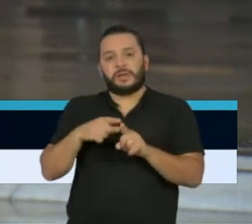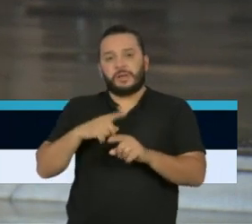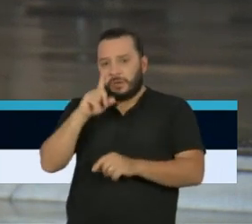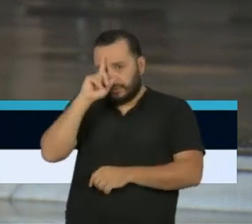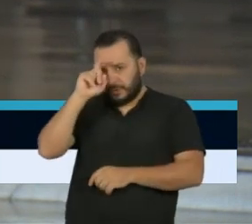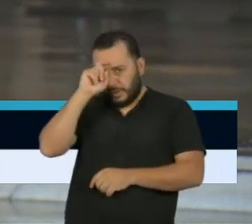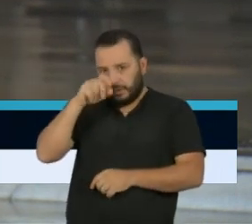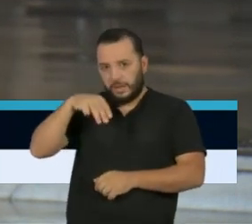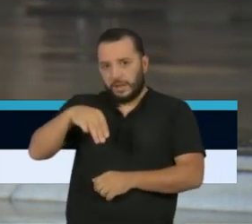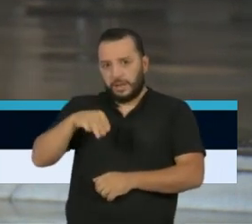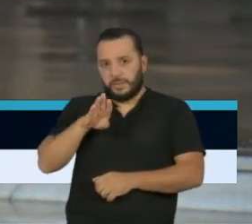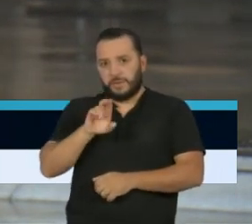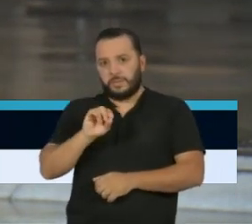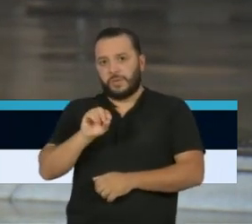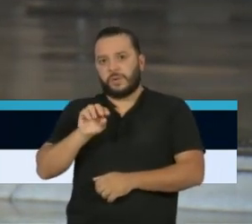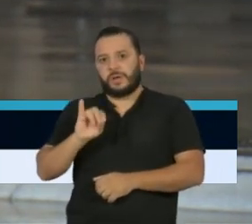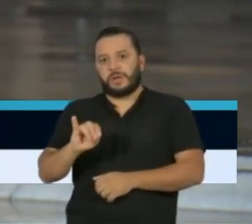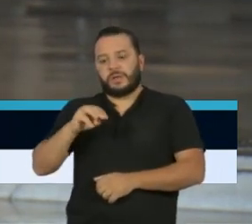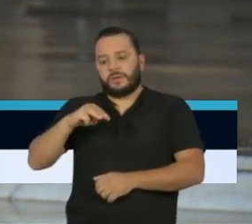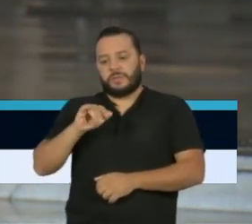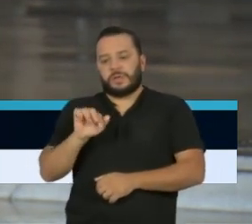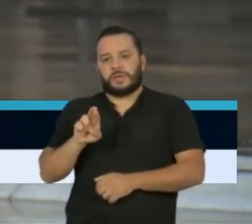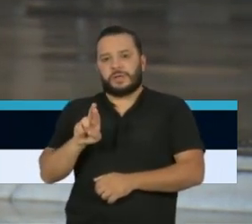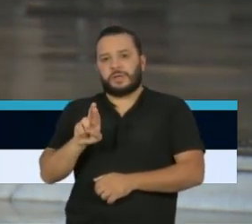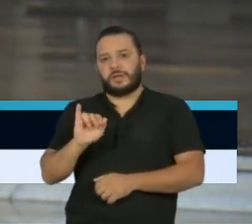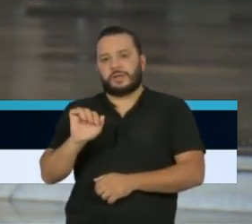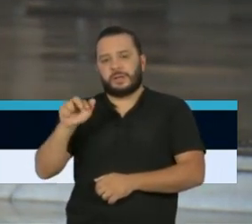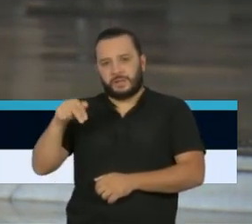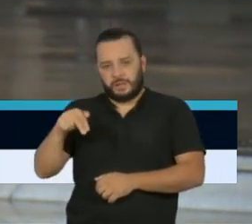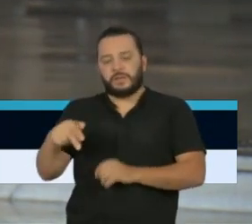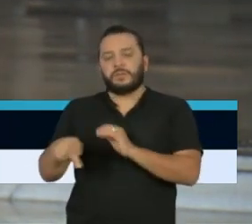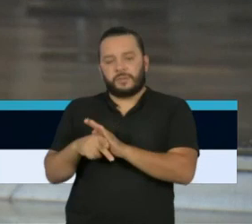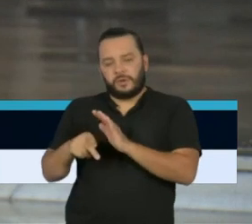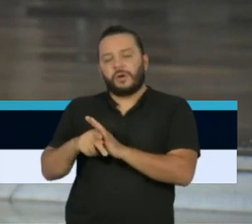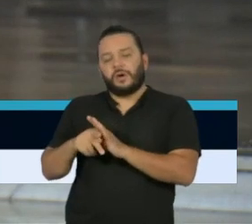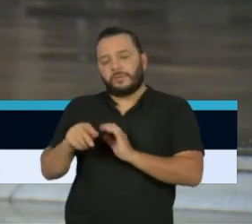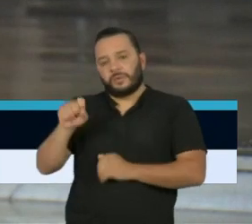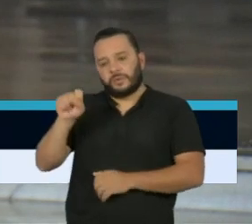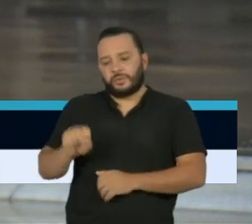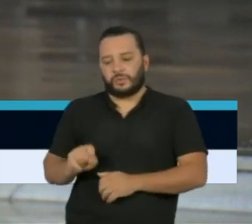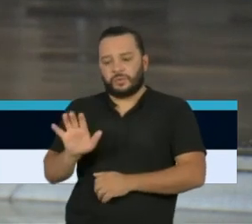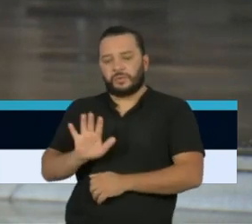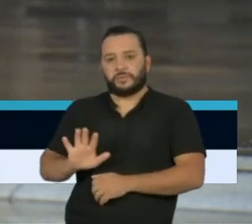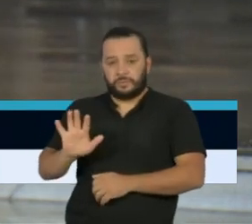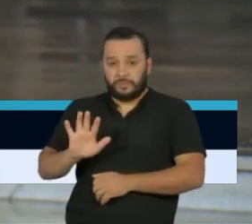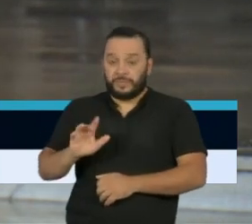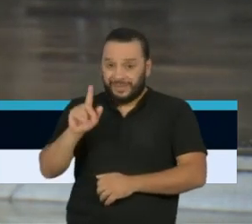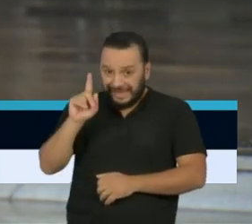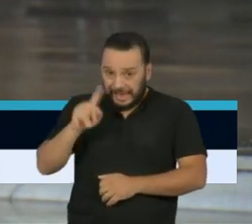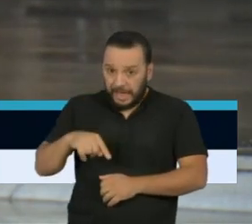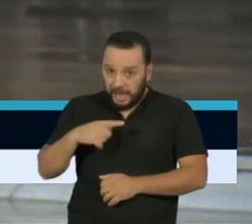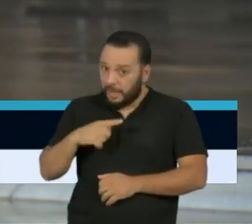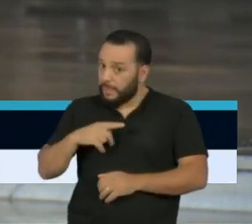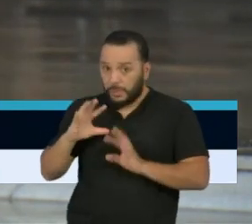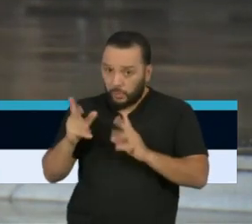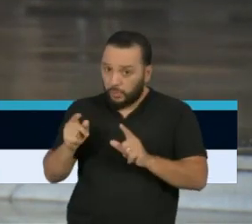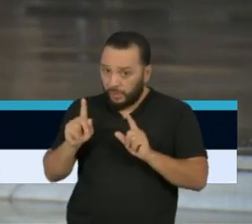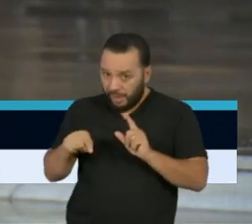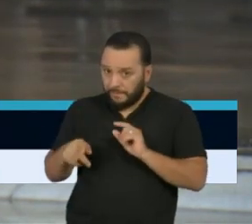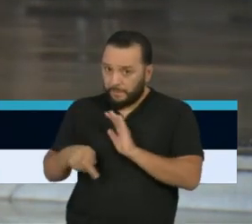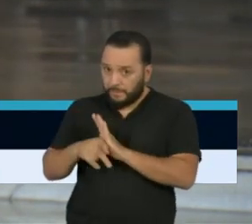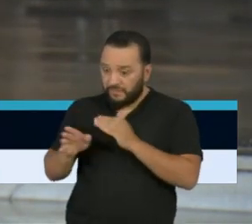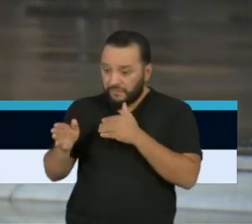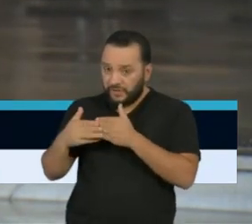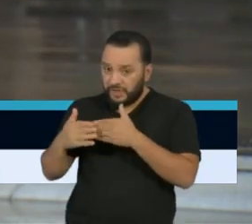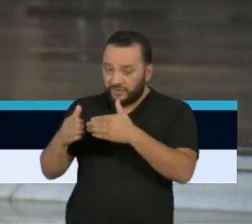hospitais municipais de campanha não são hospitais de porta aberta, são hospitais de porta fechada, ou